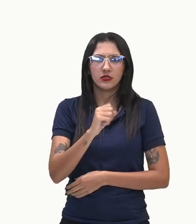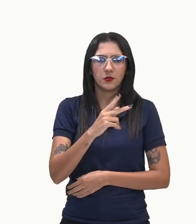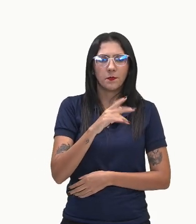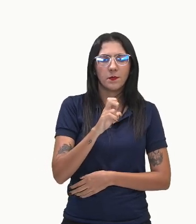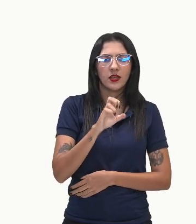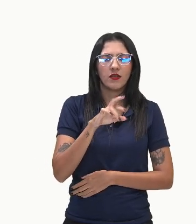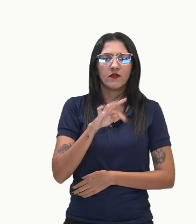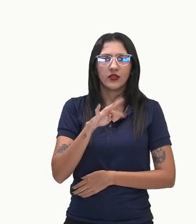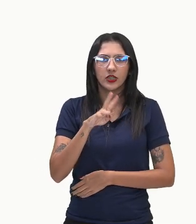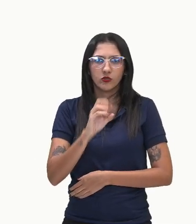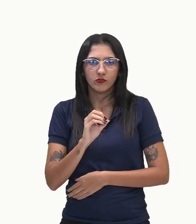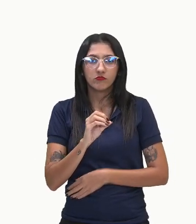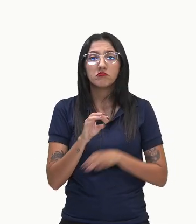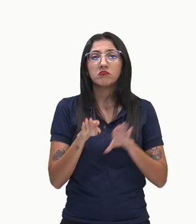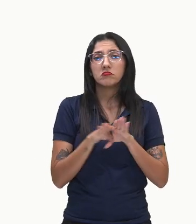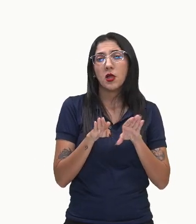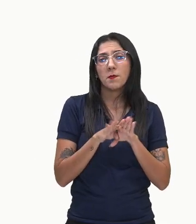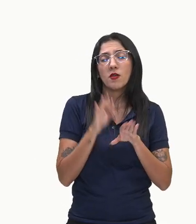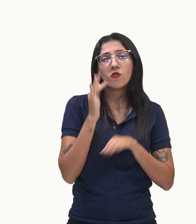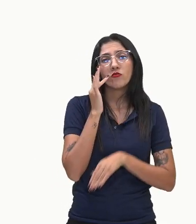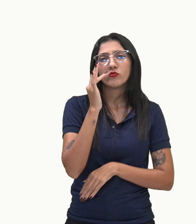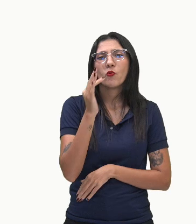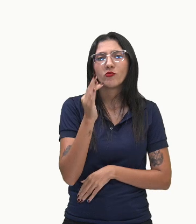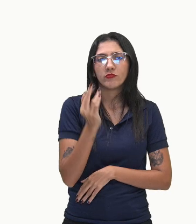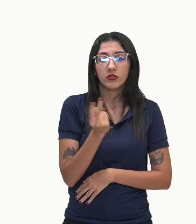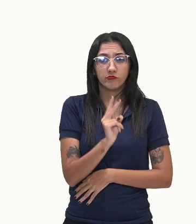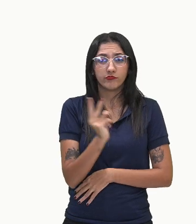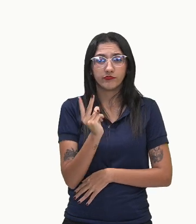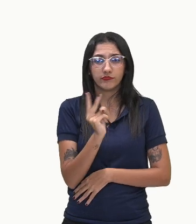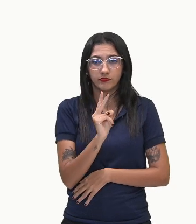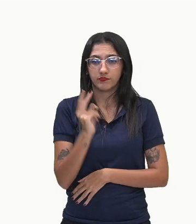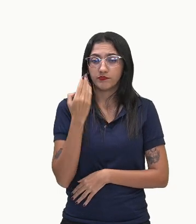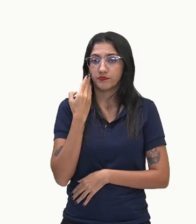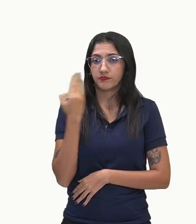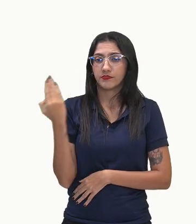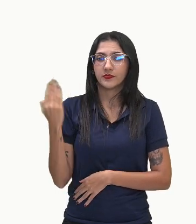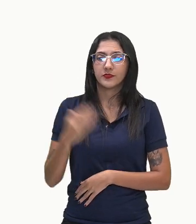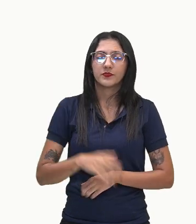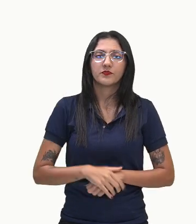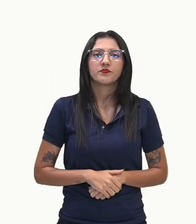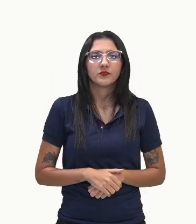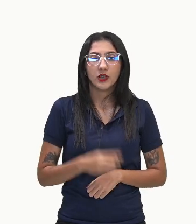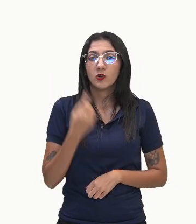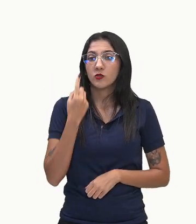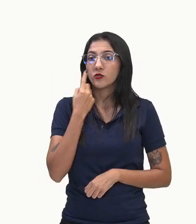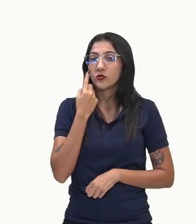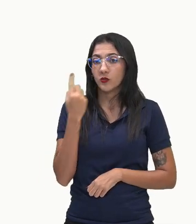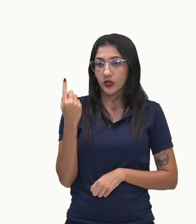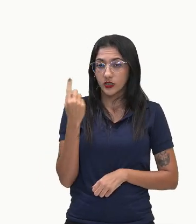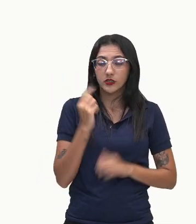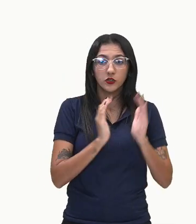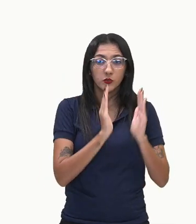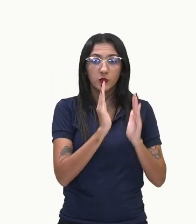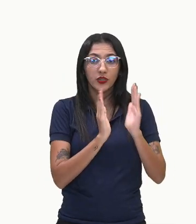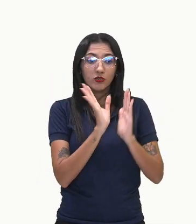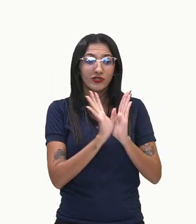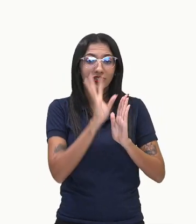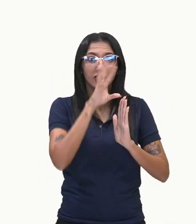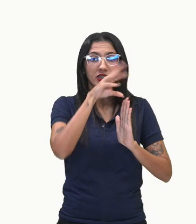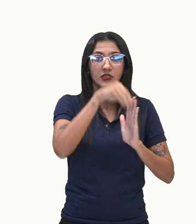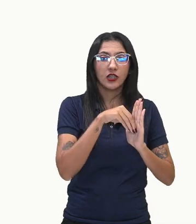o futuro, tanto do presente como do pretérito. São esses os tempos verbais do